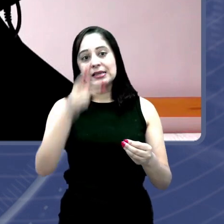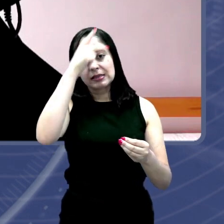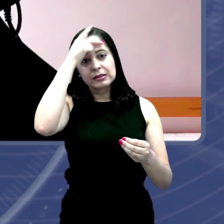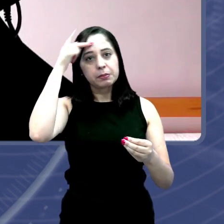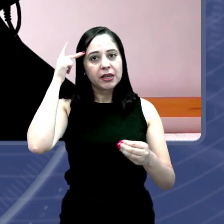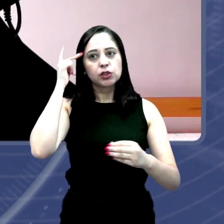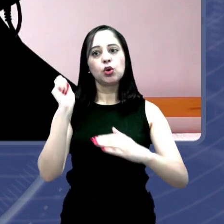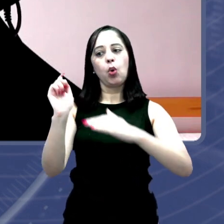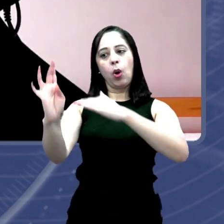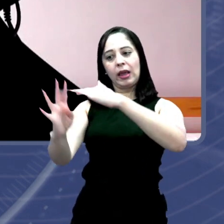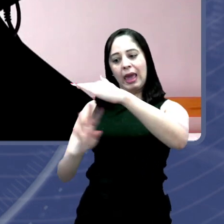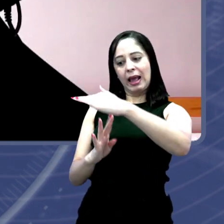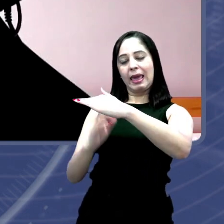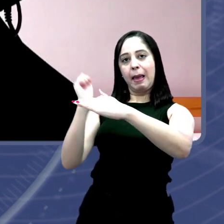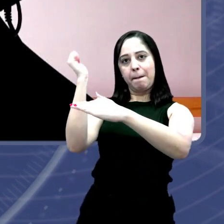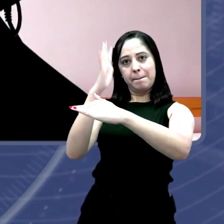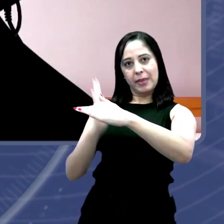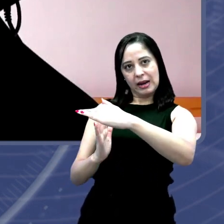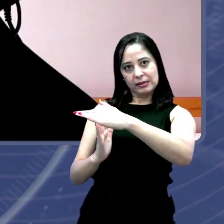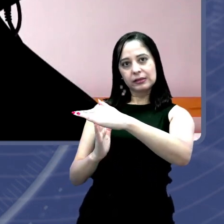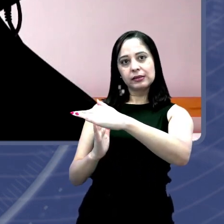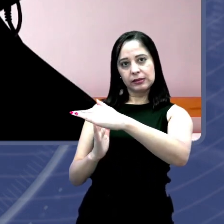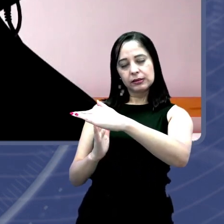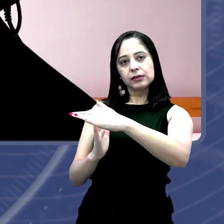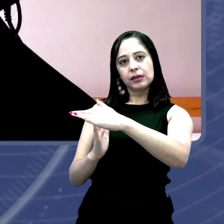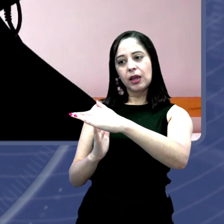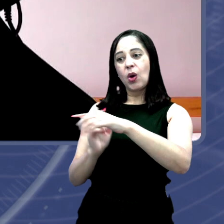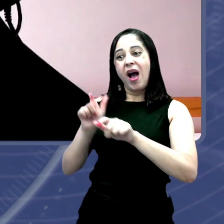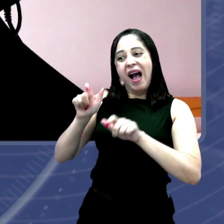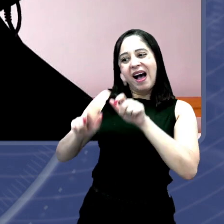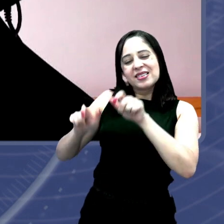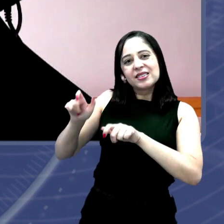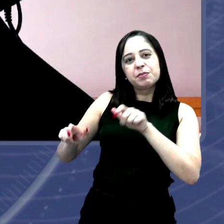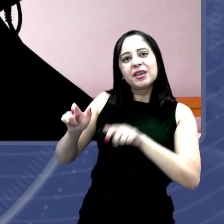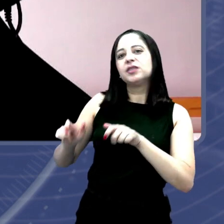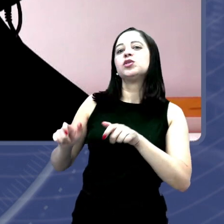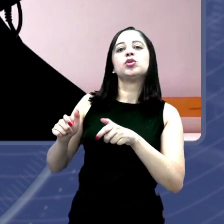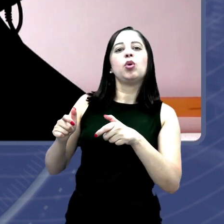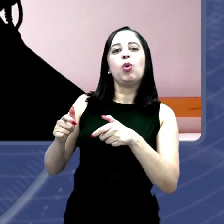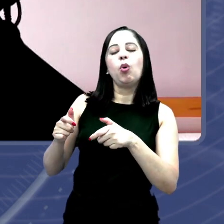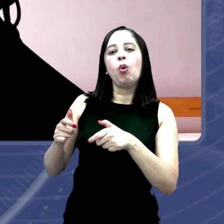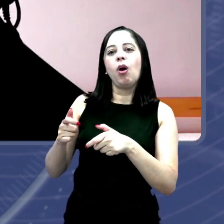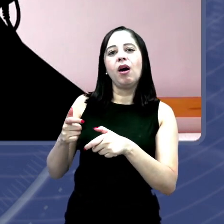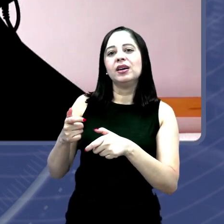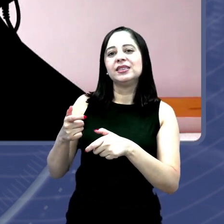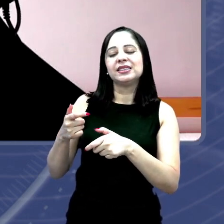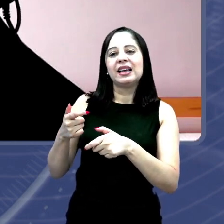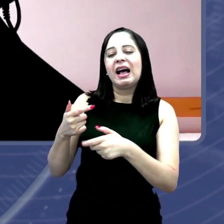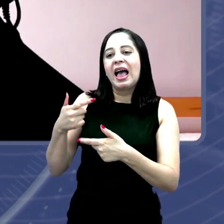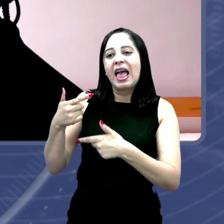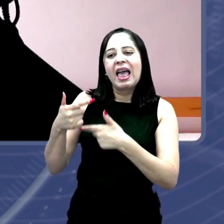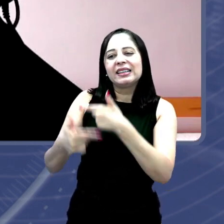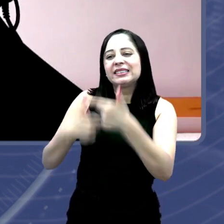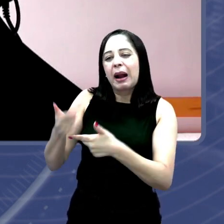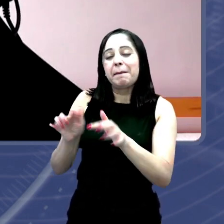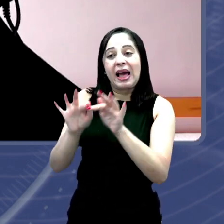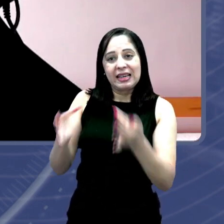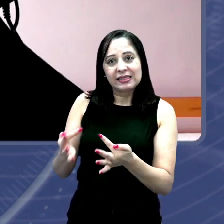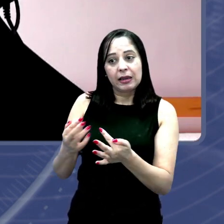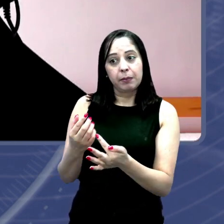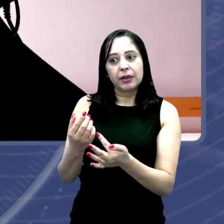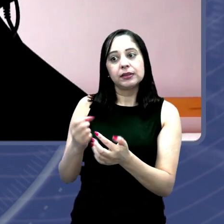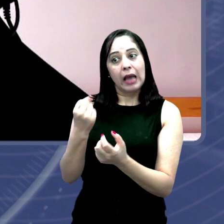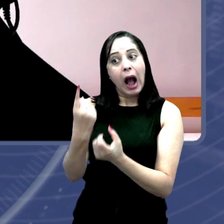imigrantes, né, que vêm para cá, eles acabam, né, não trabalhando em sua profissão de origem, né? Muitos